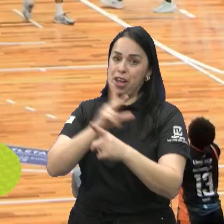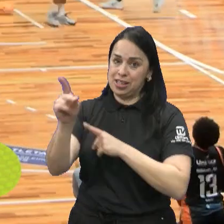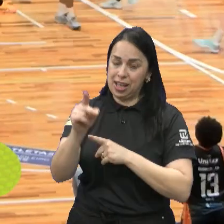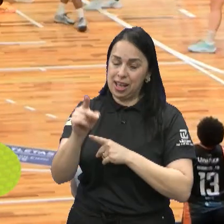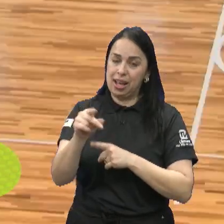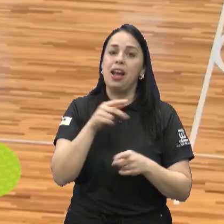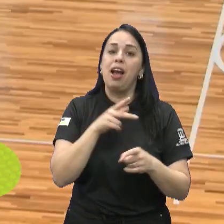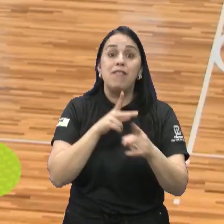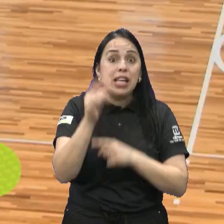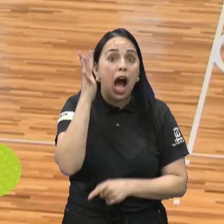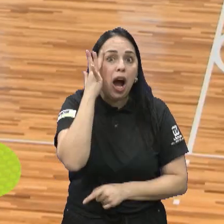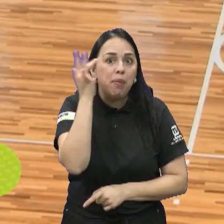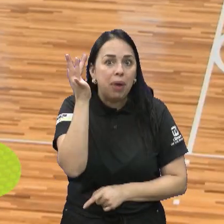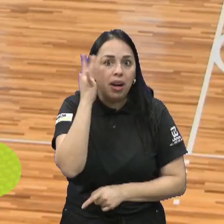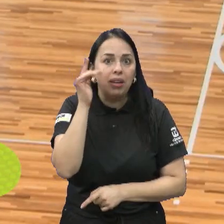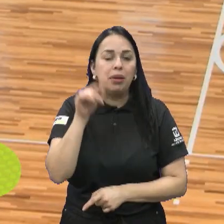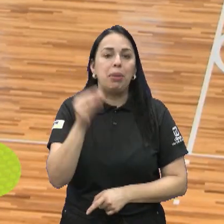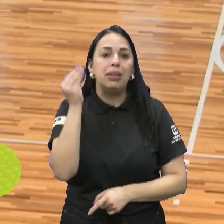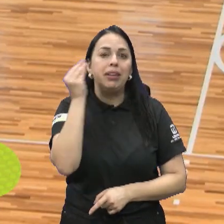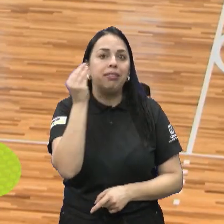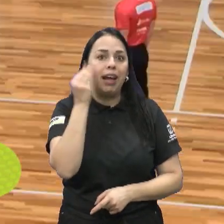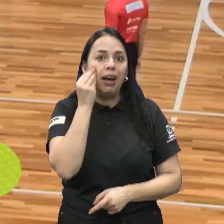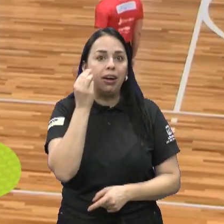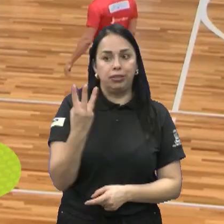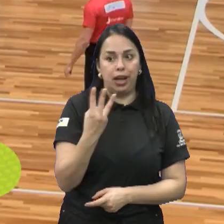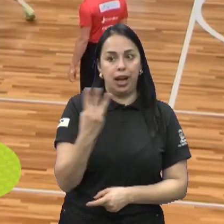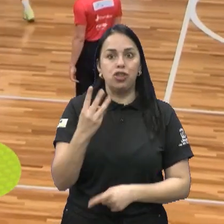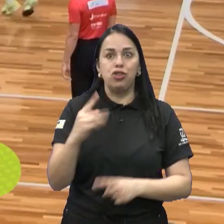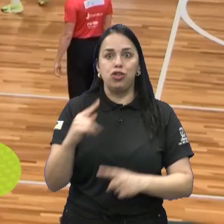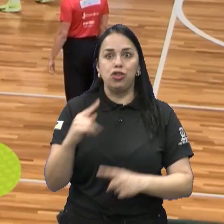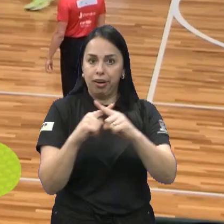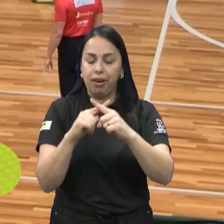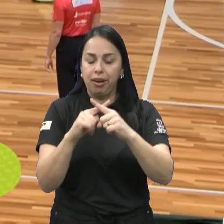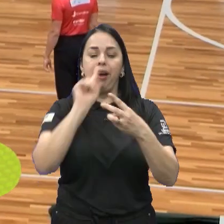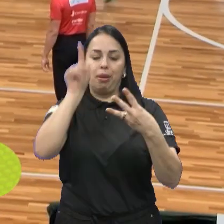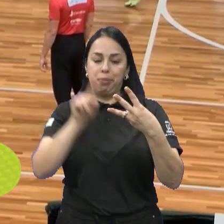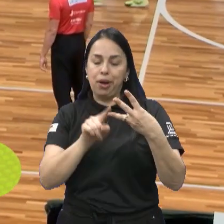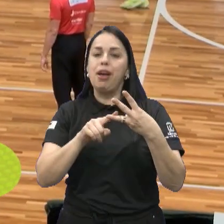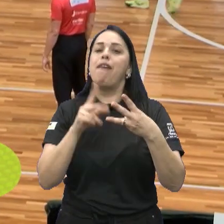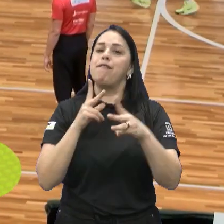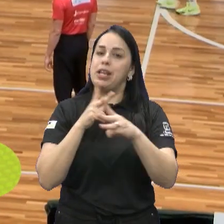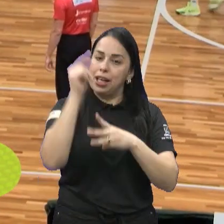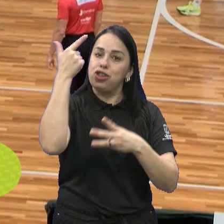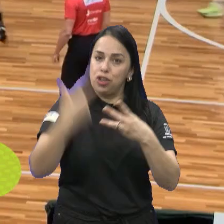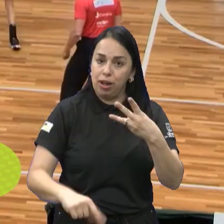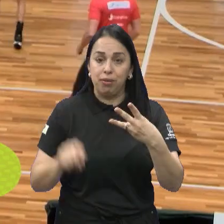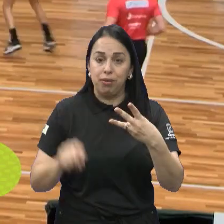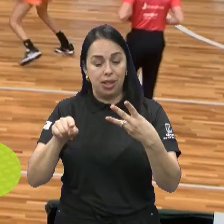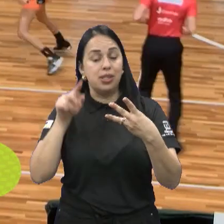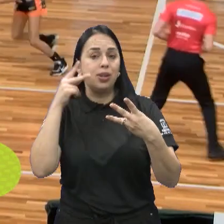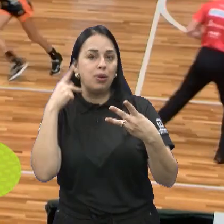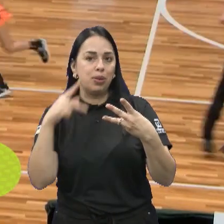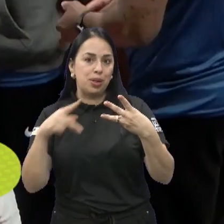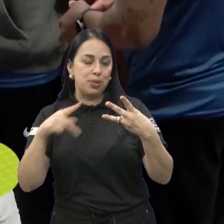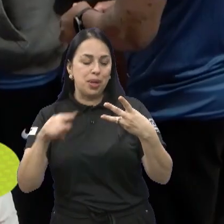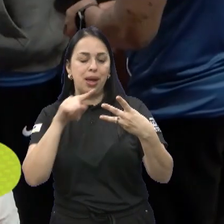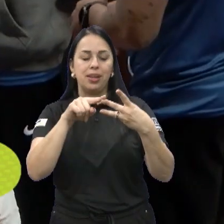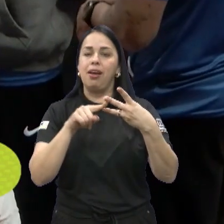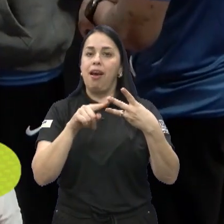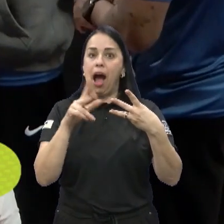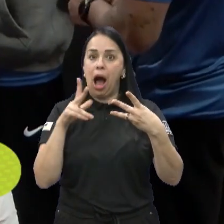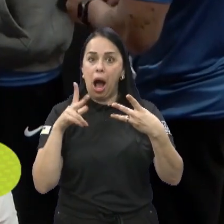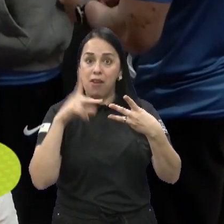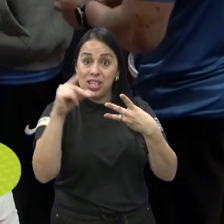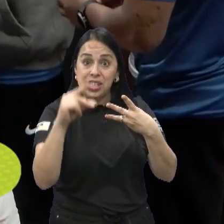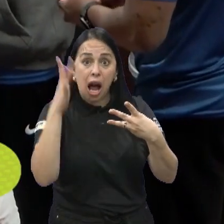vencer amanhã para obrigar o jogo 3 e aí vencer de novo para se classificar. O São José tem 2 chances, Paulito. Vencendo amanhã, estará